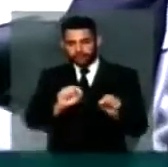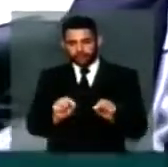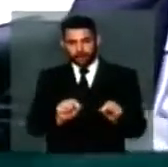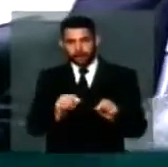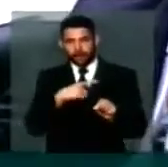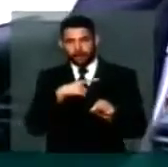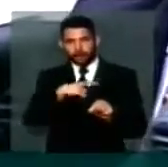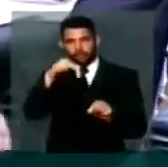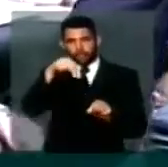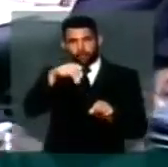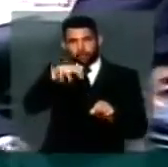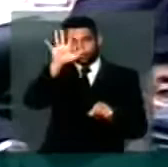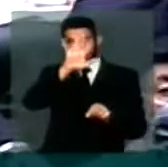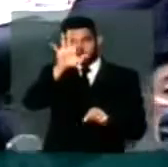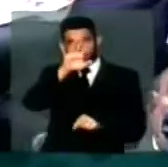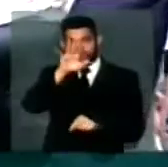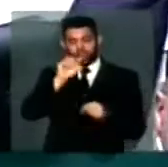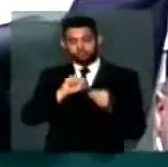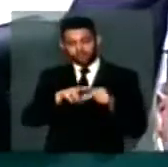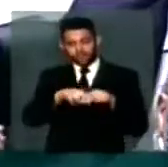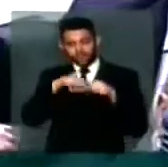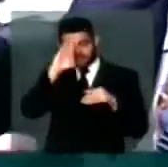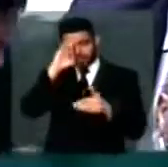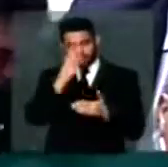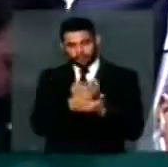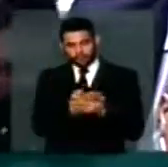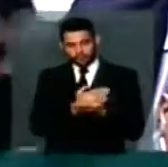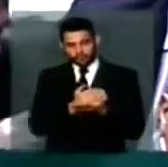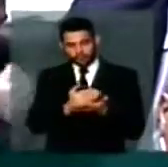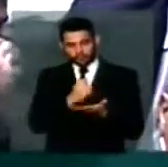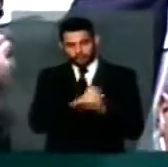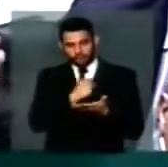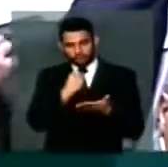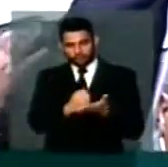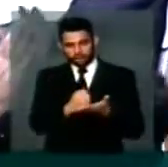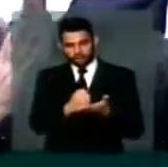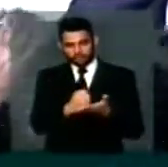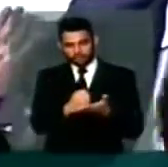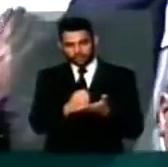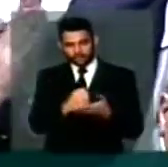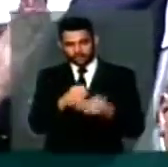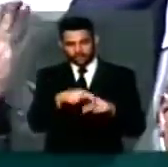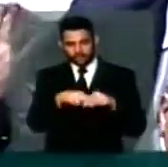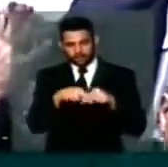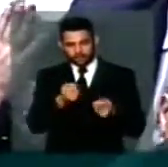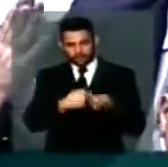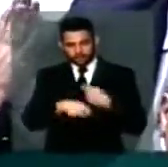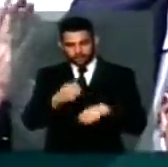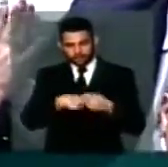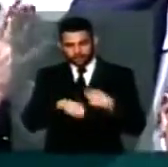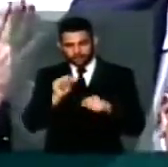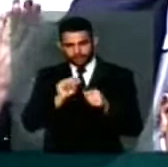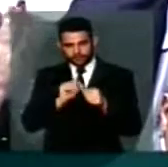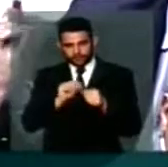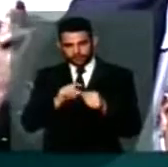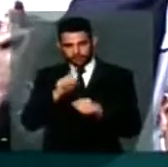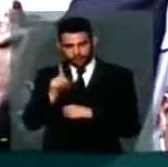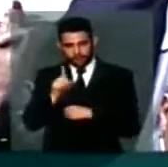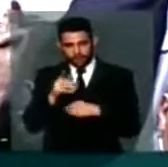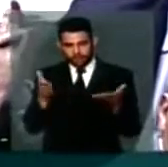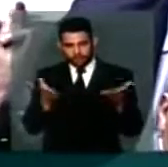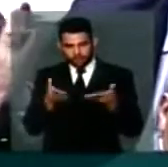nordestino foi baseado nesta confiança deste contrato e esses investimentos foram feitos